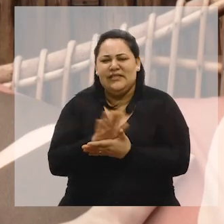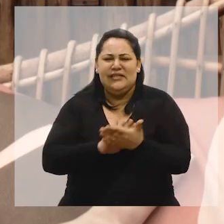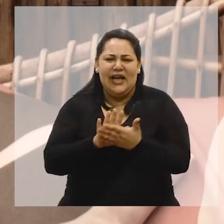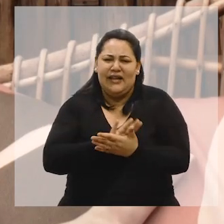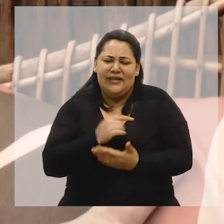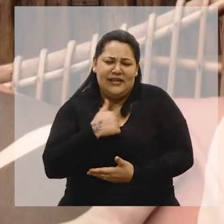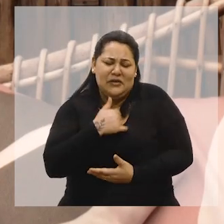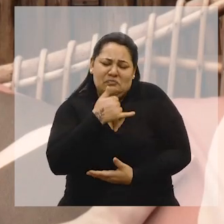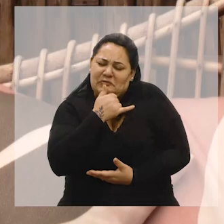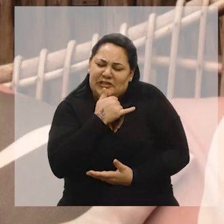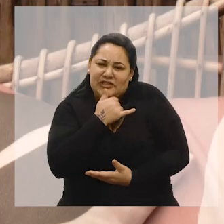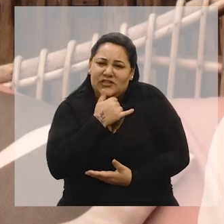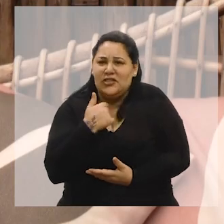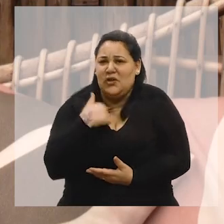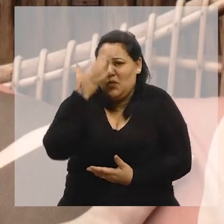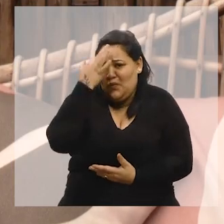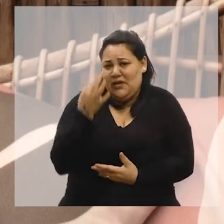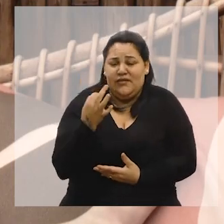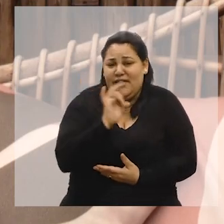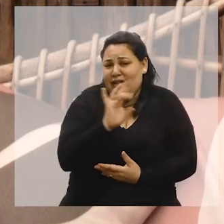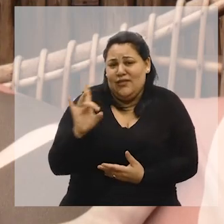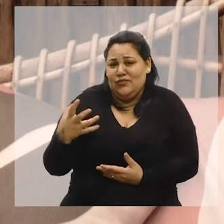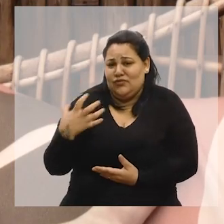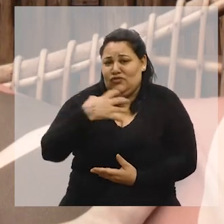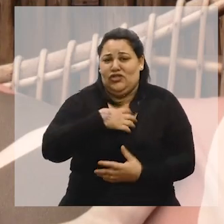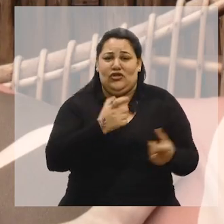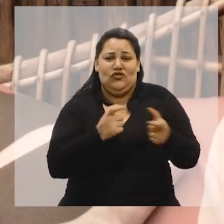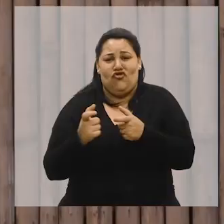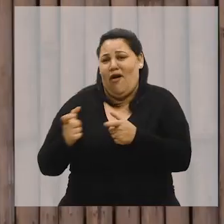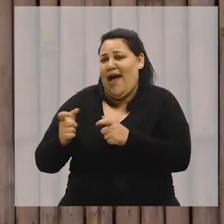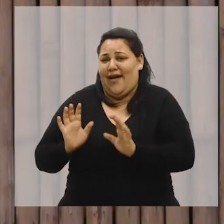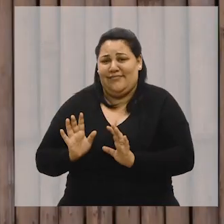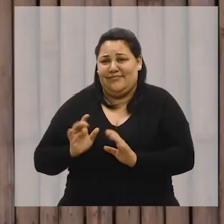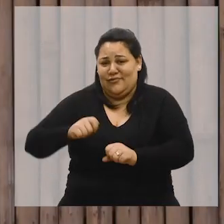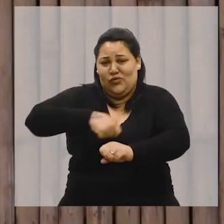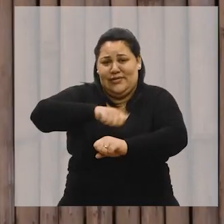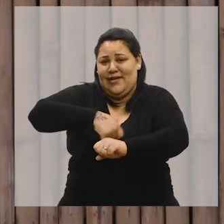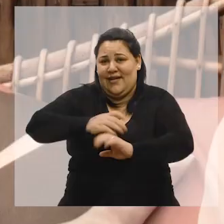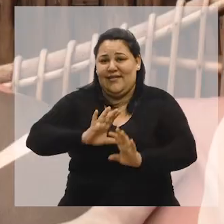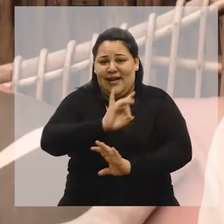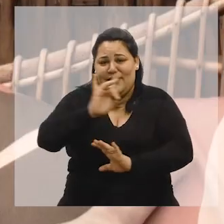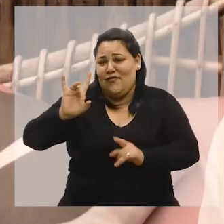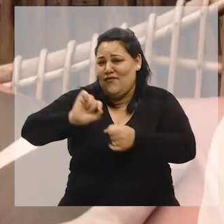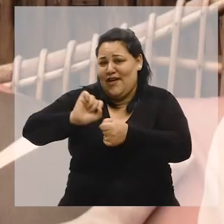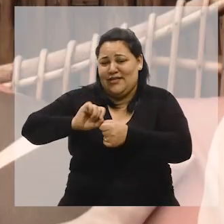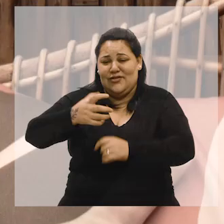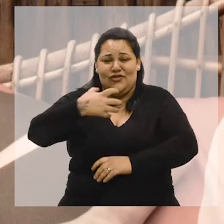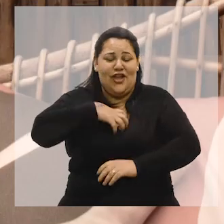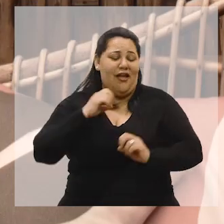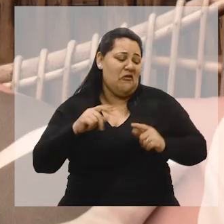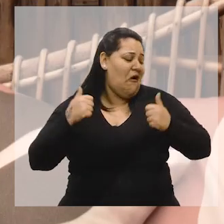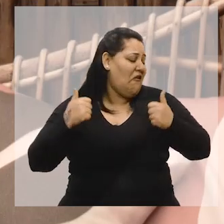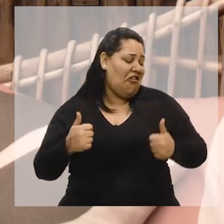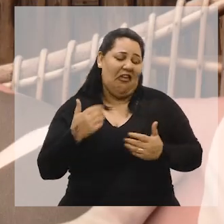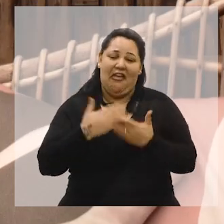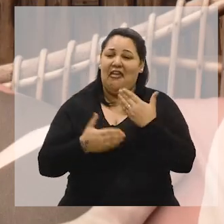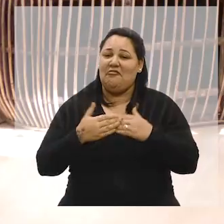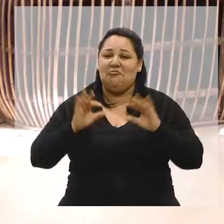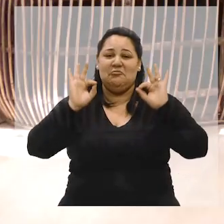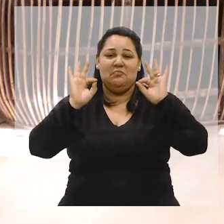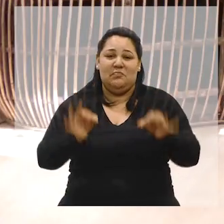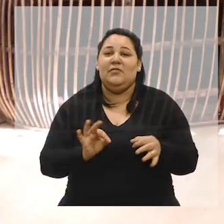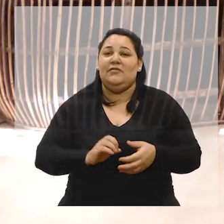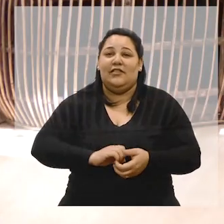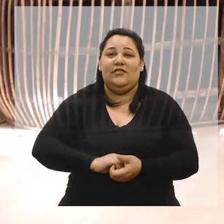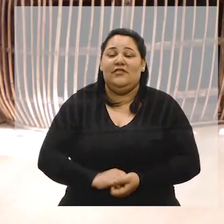nada que... Eu super entendo, assim. Cada um faz o seu jogo. Eu não fiz um jogo assim, cada um faz o seu e tá tudo bem, tá tudo certo.